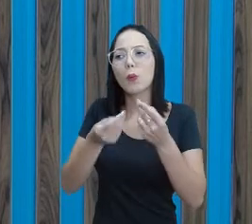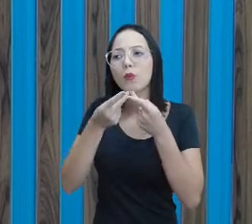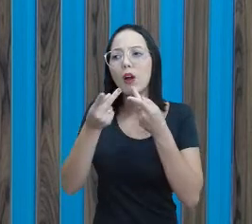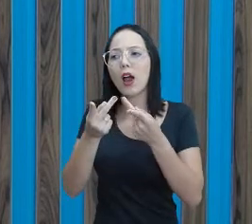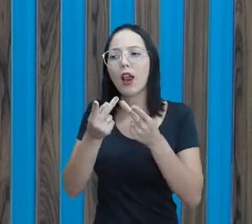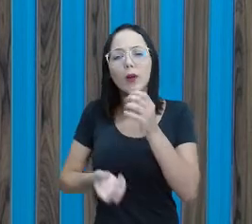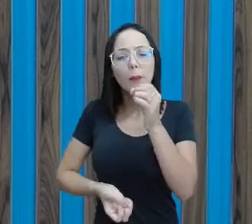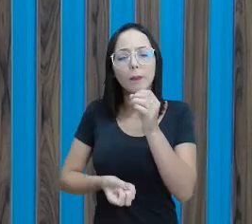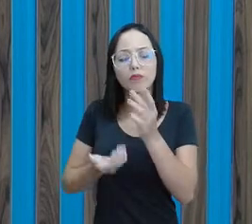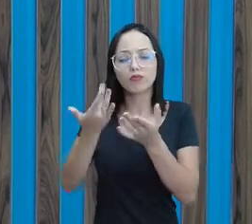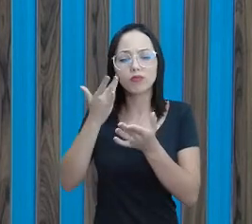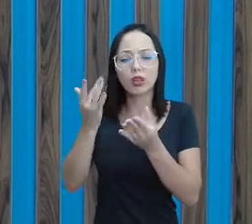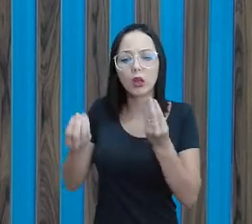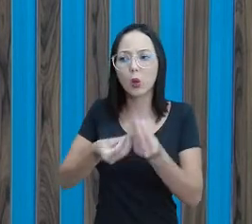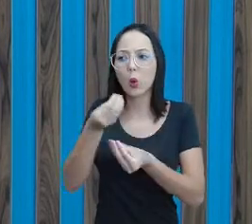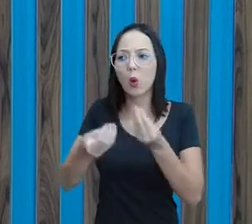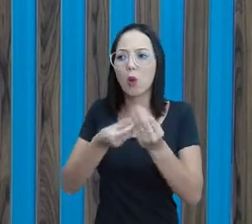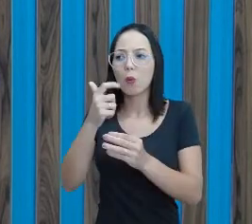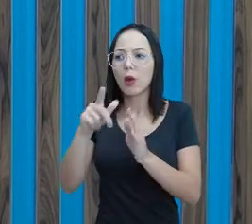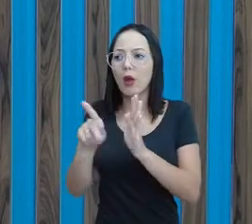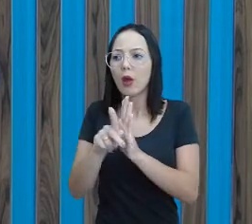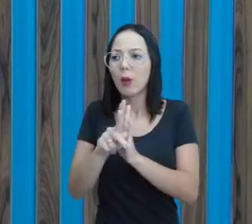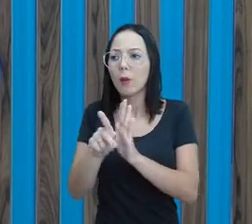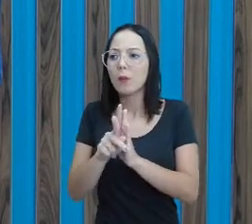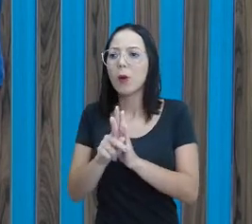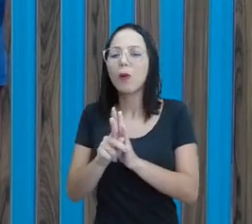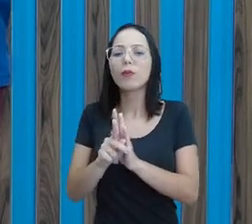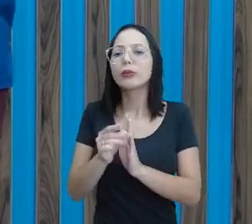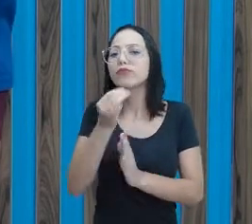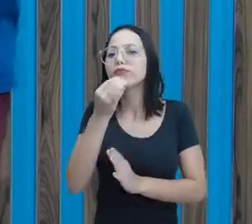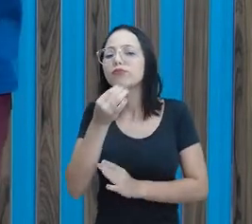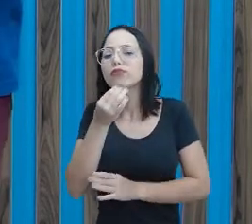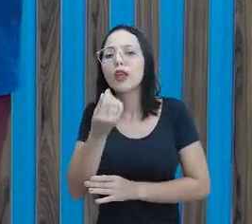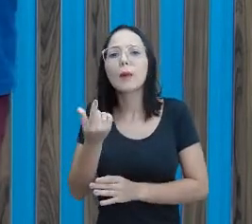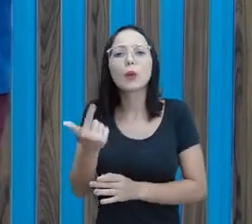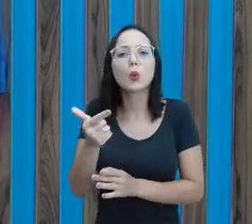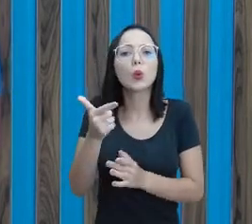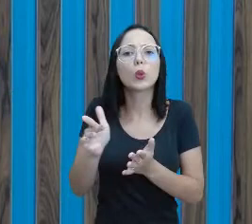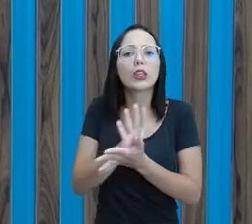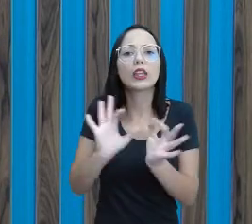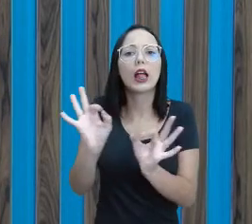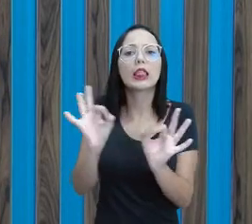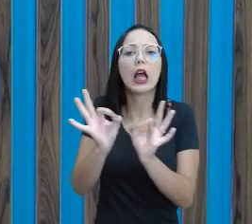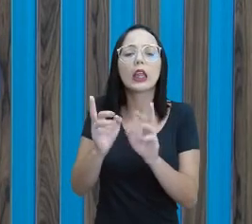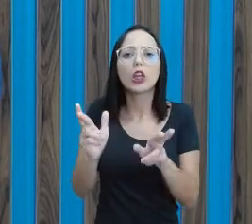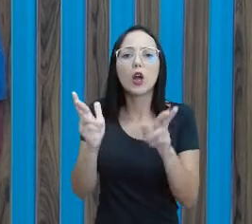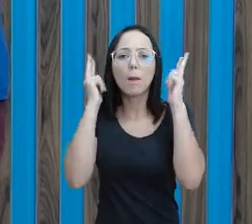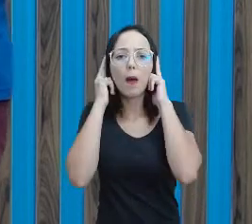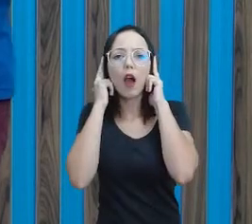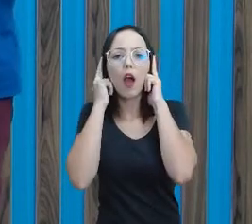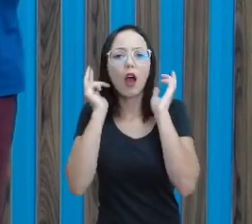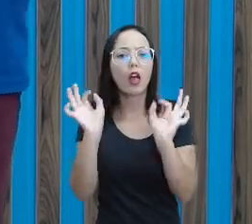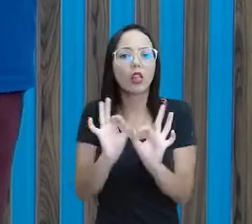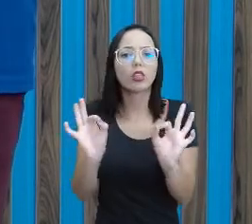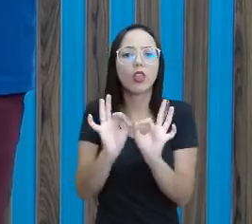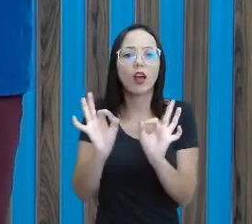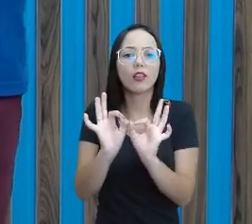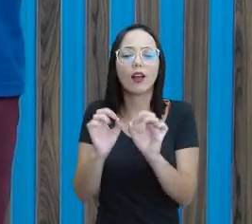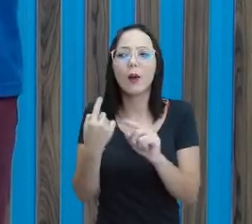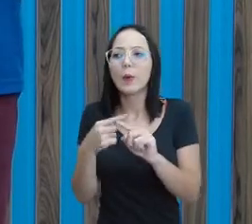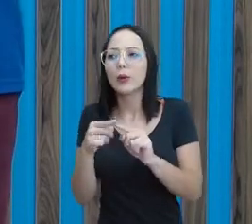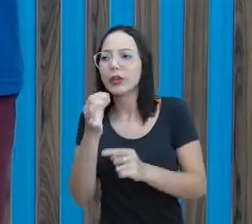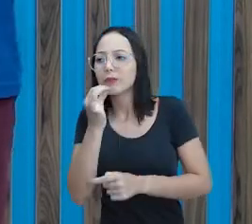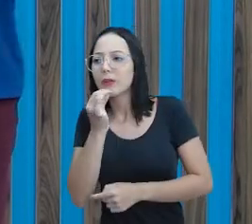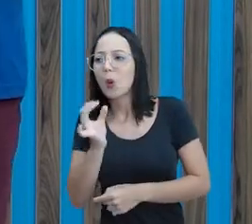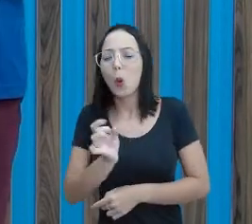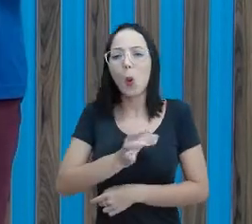depois me ajuda, eu acho que posso dizer que era um filme mudo, né? Era filme mudo, o pessoal da produção mudo, ok. É porque a gente fica com medo de